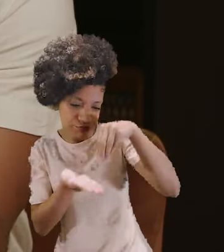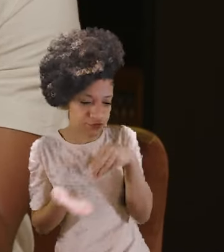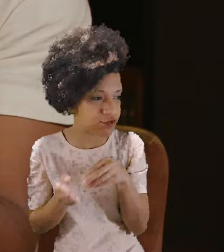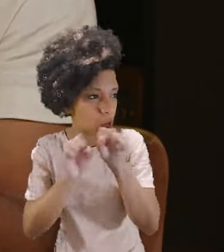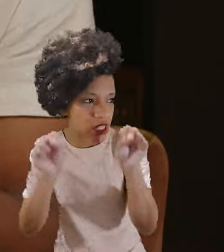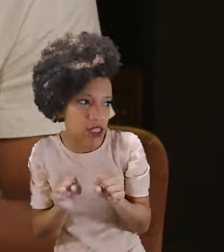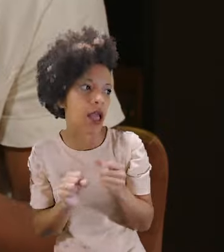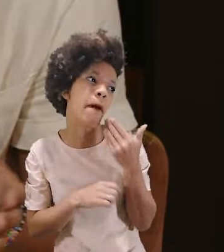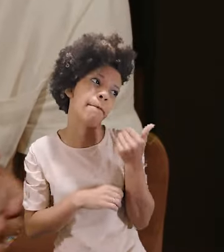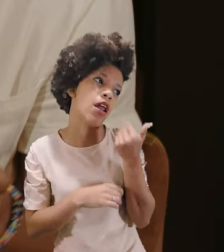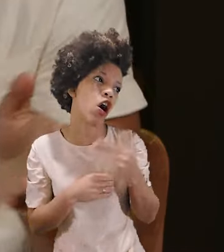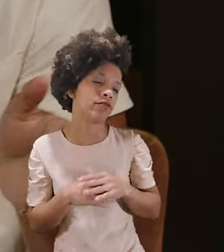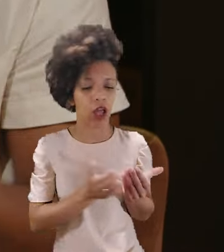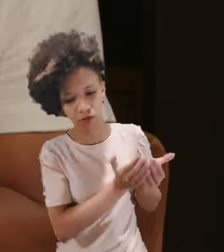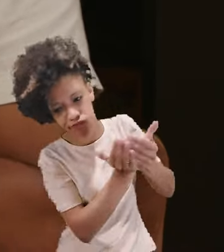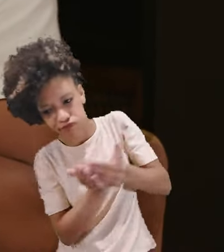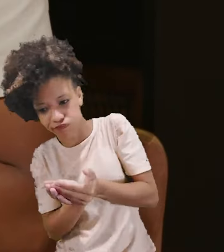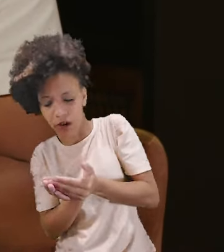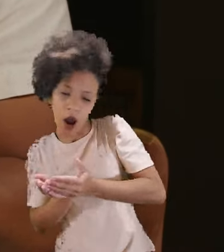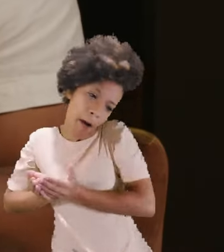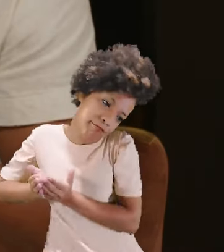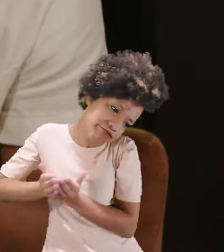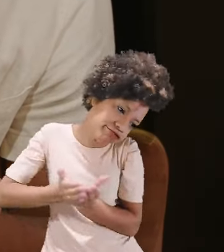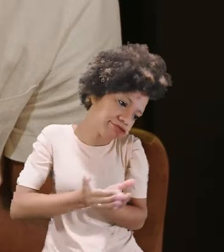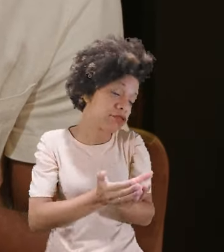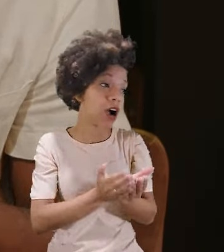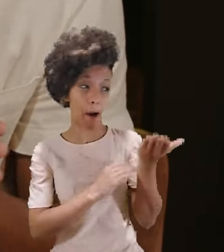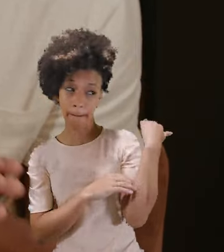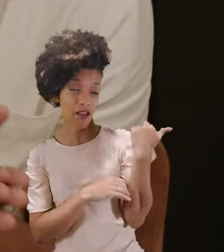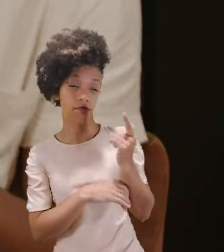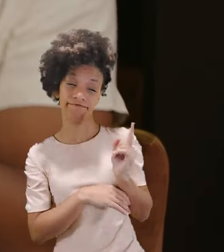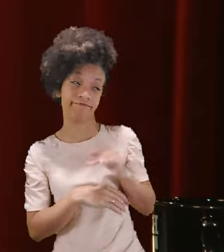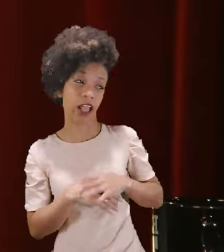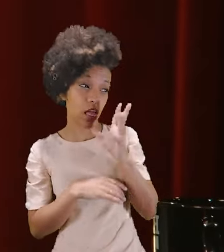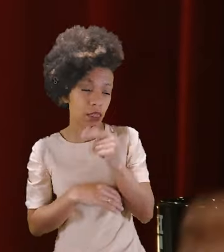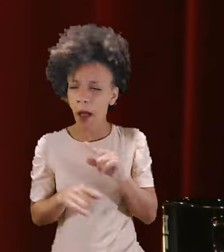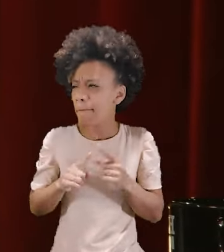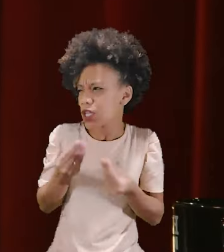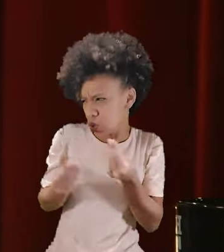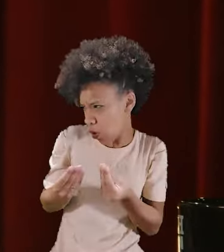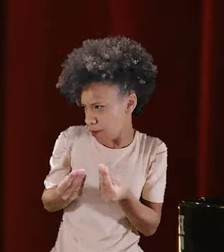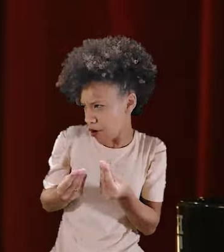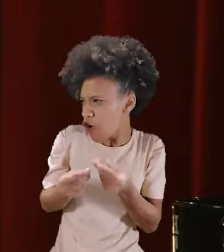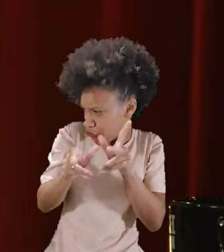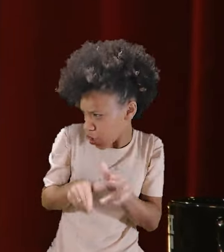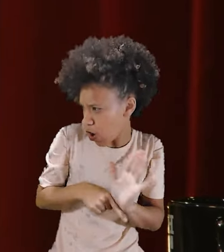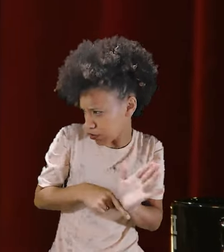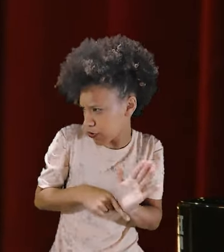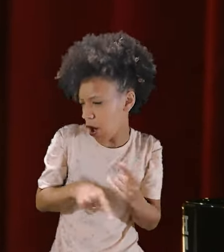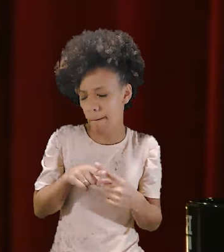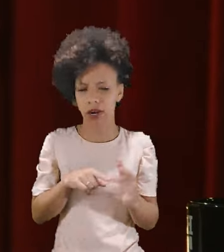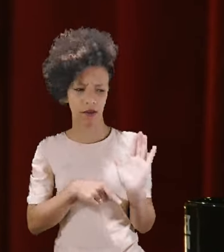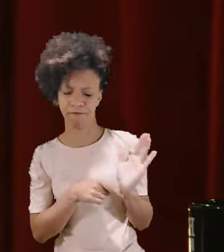hidrodinâmica dele é melhor então você consegue Corra para a direita ele lugar para direita e antigamente não demorava um pouco a nossa foi abatida assim foi igual no